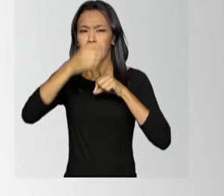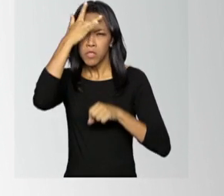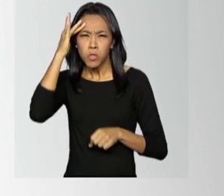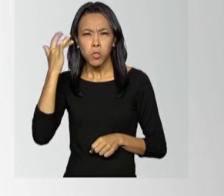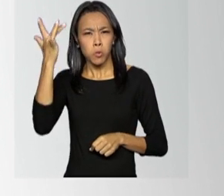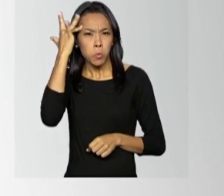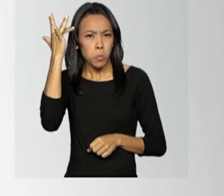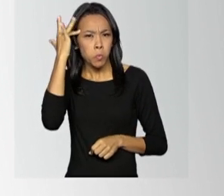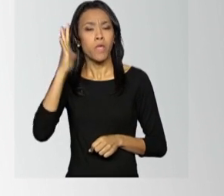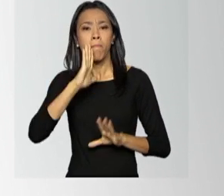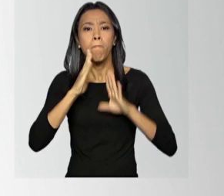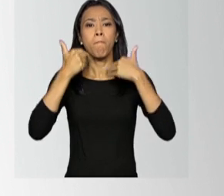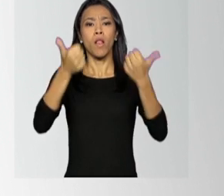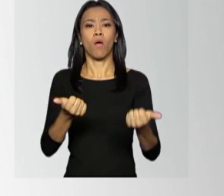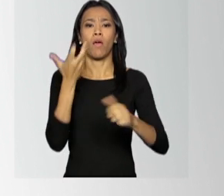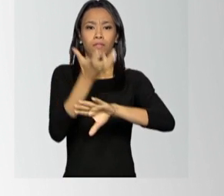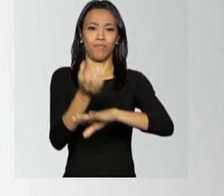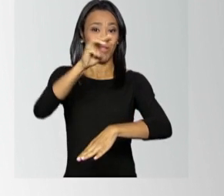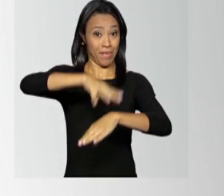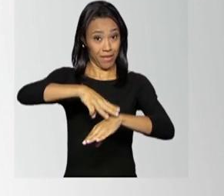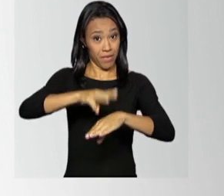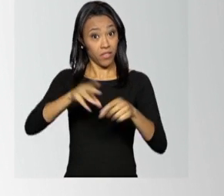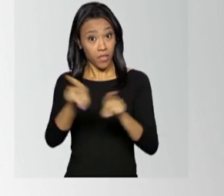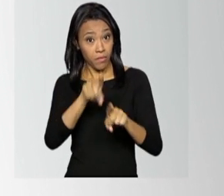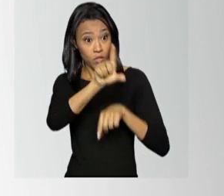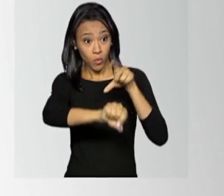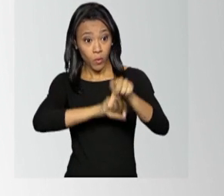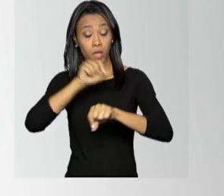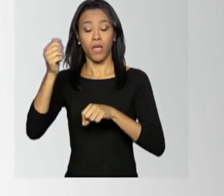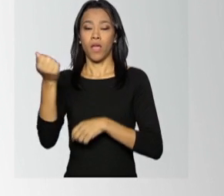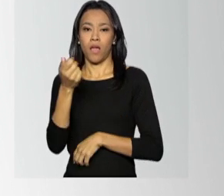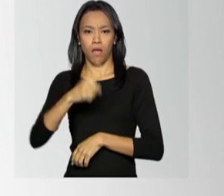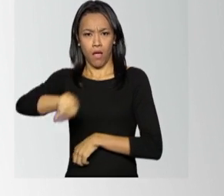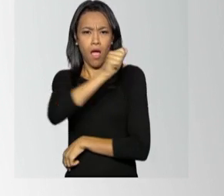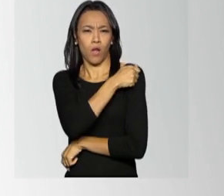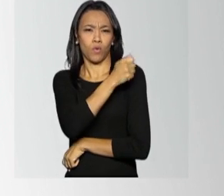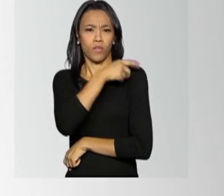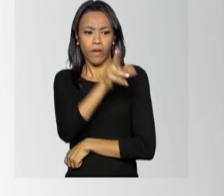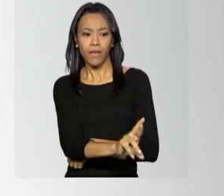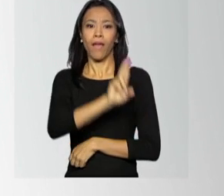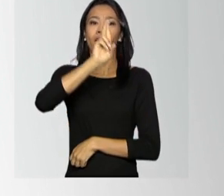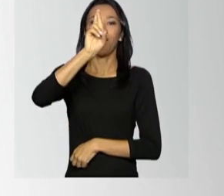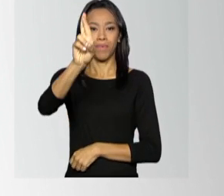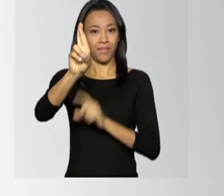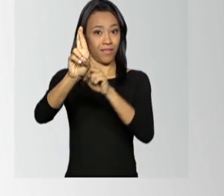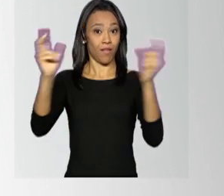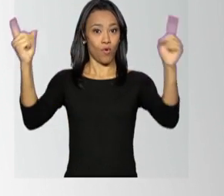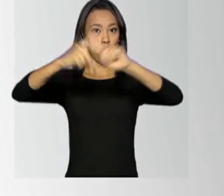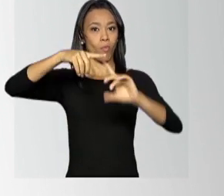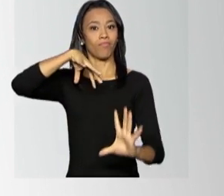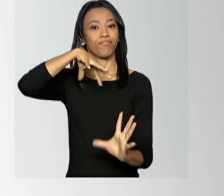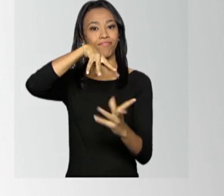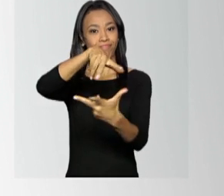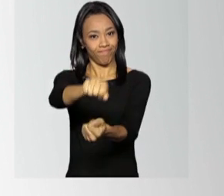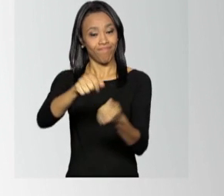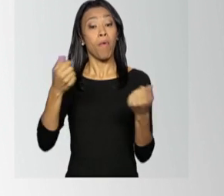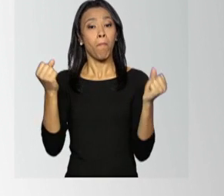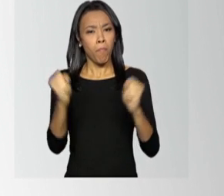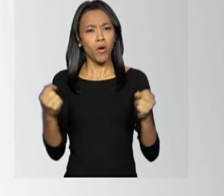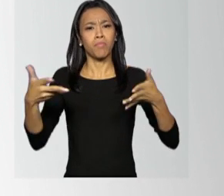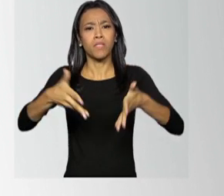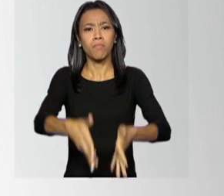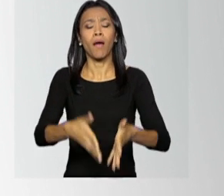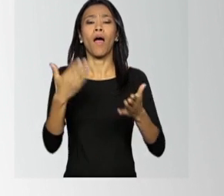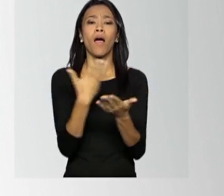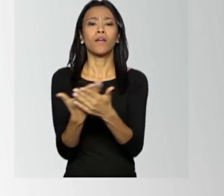da disciplina no país, além de selecionar estudantes que vão representar o Brasil em competições internacionais. Podem participar alunos